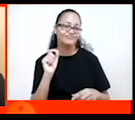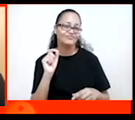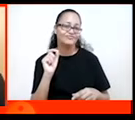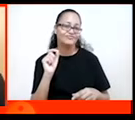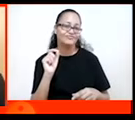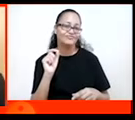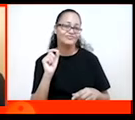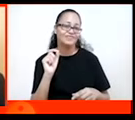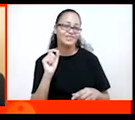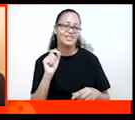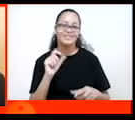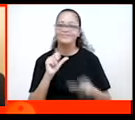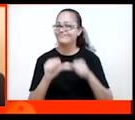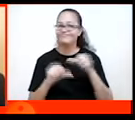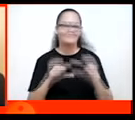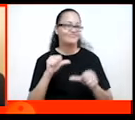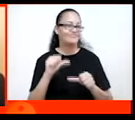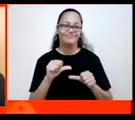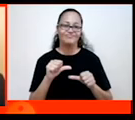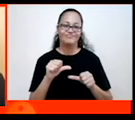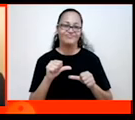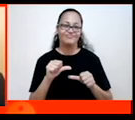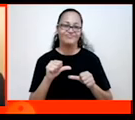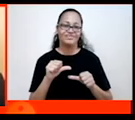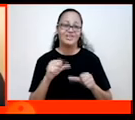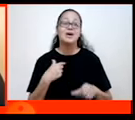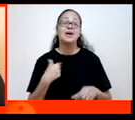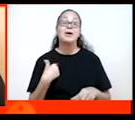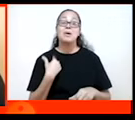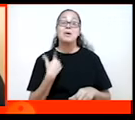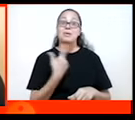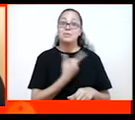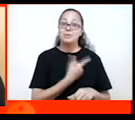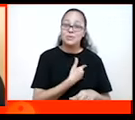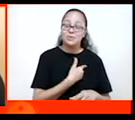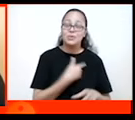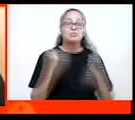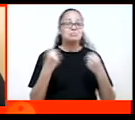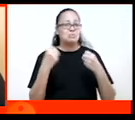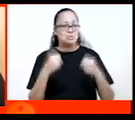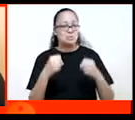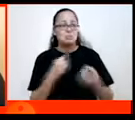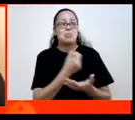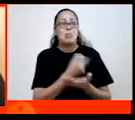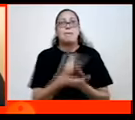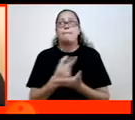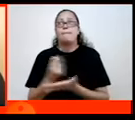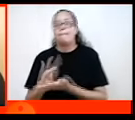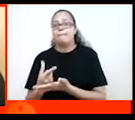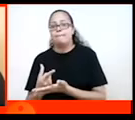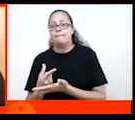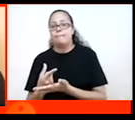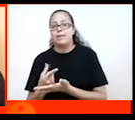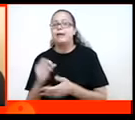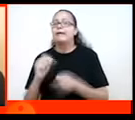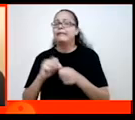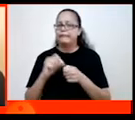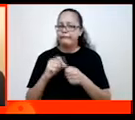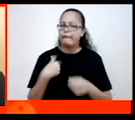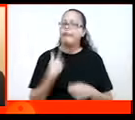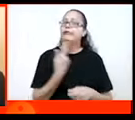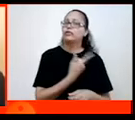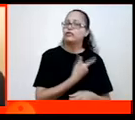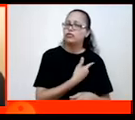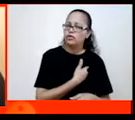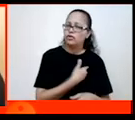muitas vezes não muda muita coisa do anterior, mas gera na gente aquela sensação de que a gente está com um produto que foi ultrapassado. E gera na gente